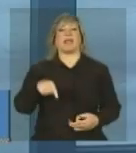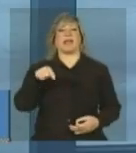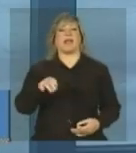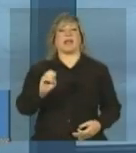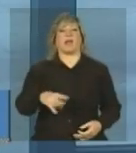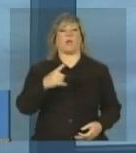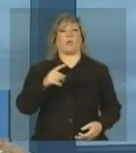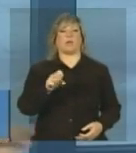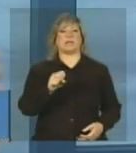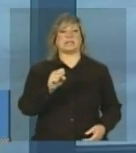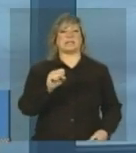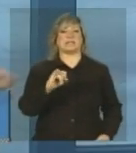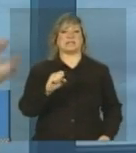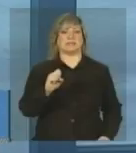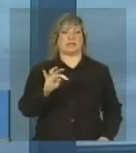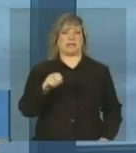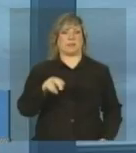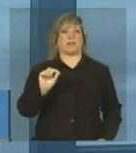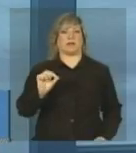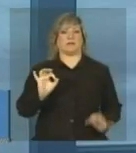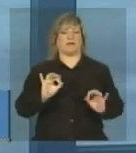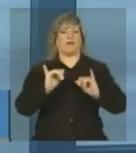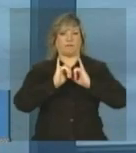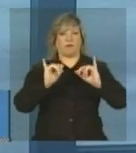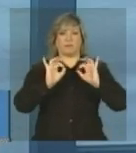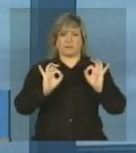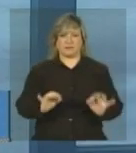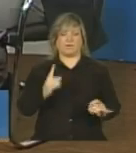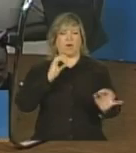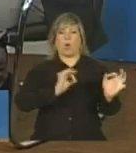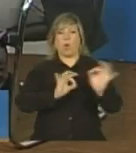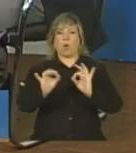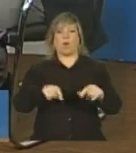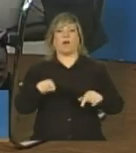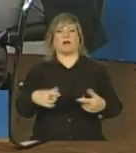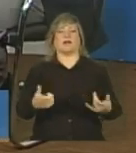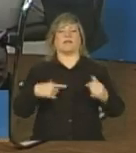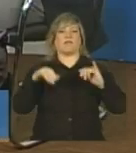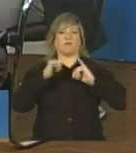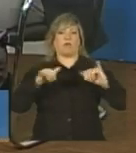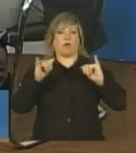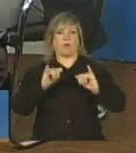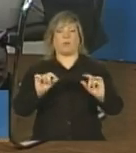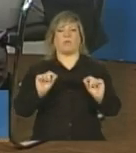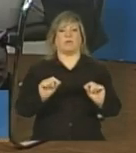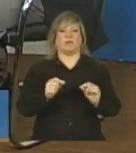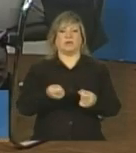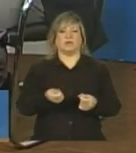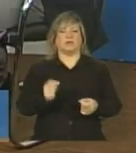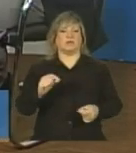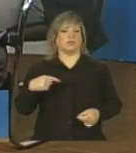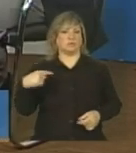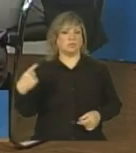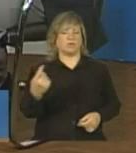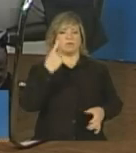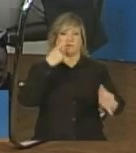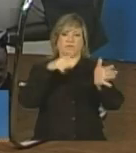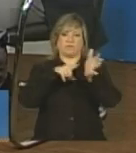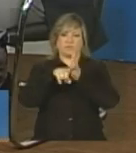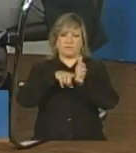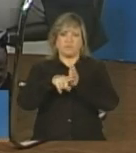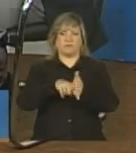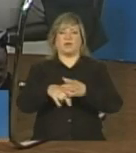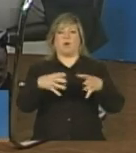sistema informatizado que coordena toda essa gama de dados que são distribuídos e que são avaliados tanto pelos